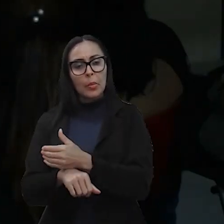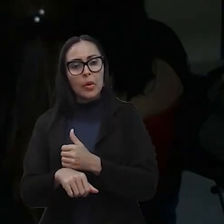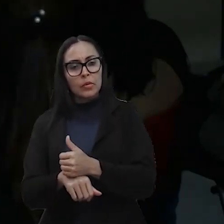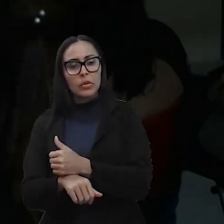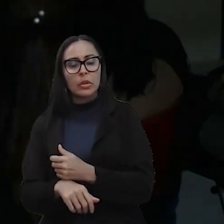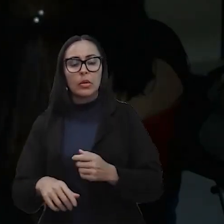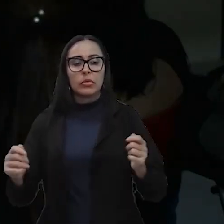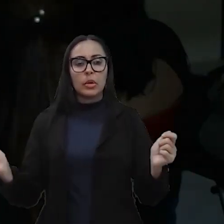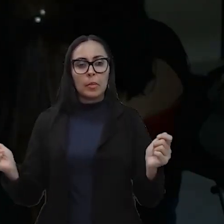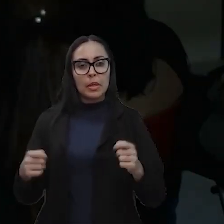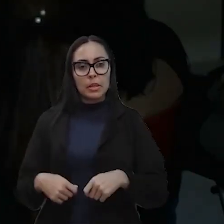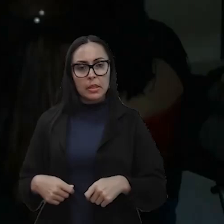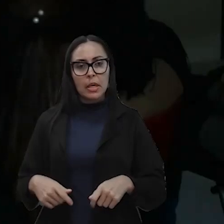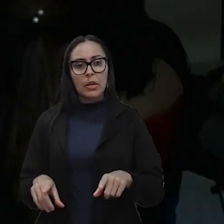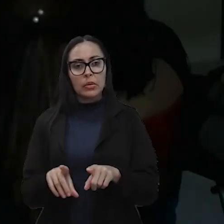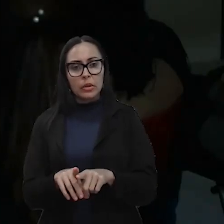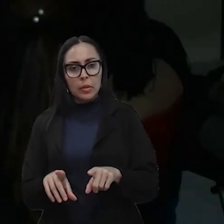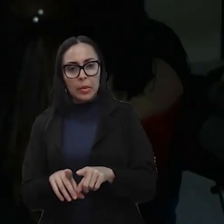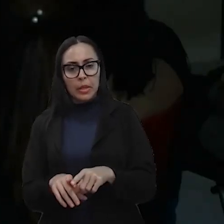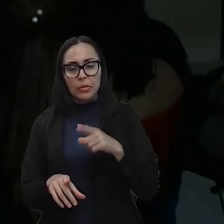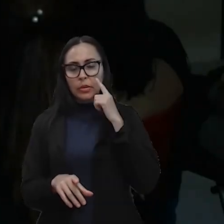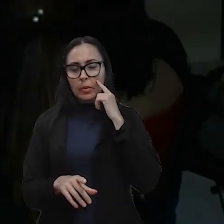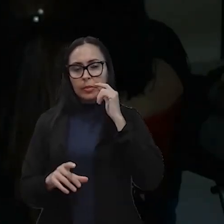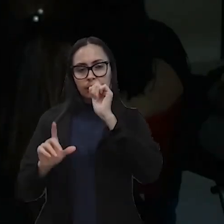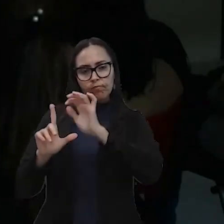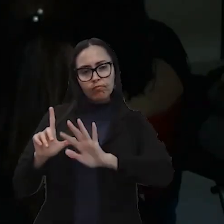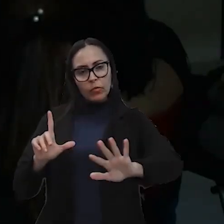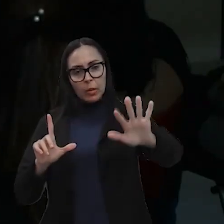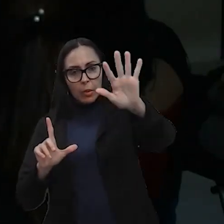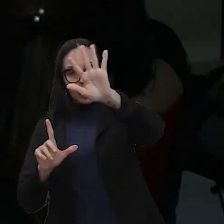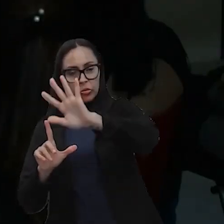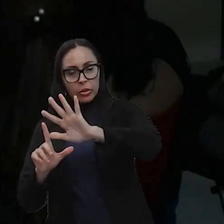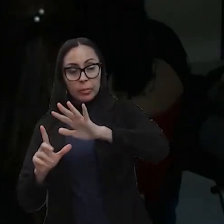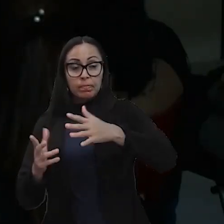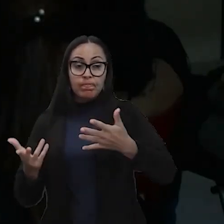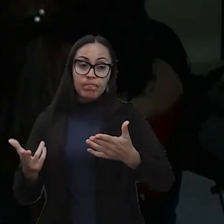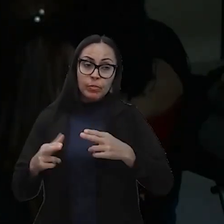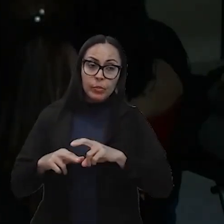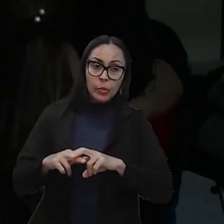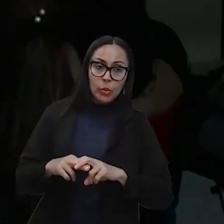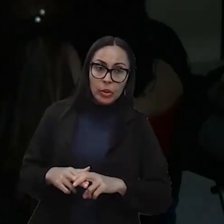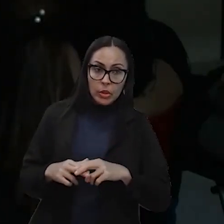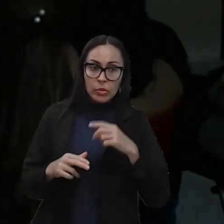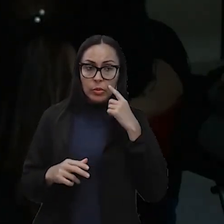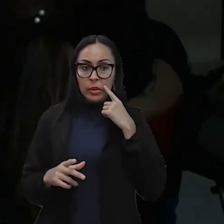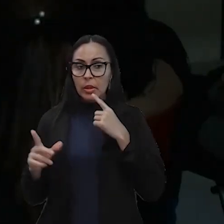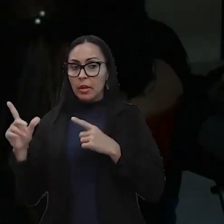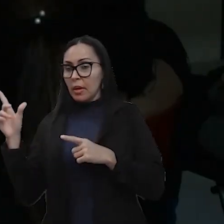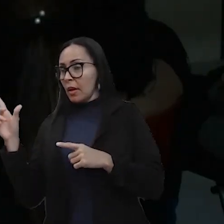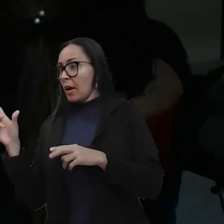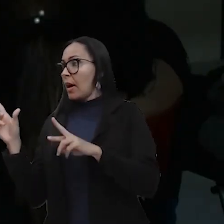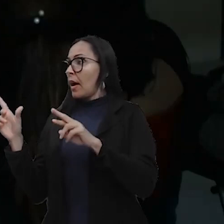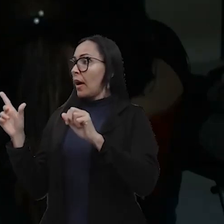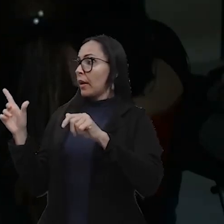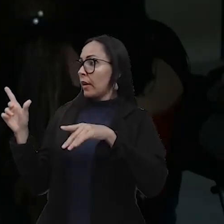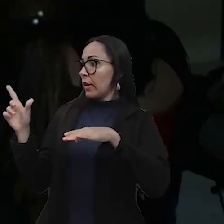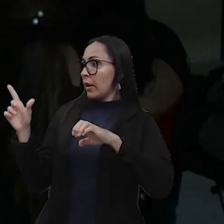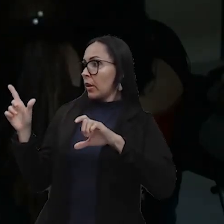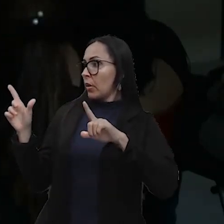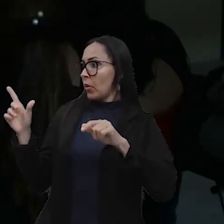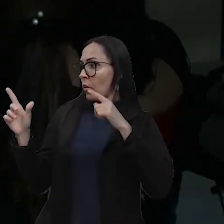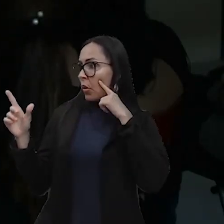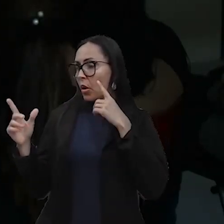também exames de imagem. Então, por isso que eu, Raquel e o Instituto Nacional do Câncer aqui em Pernambuco, a